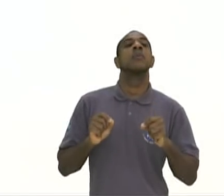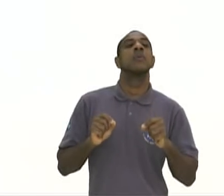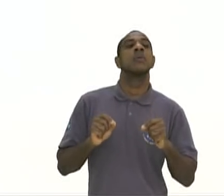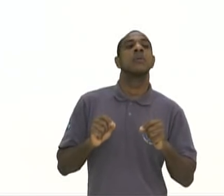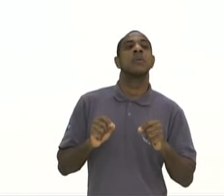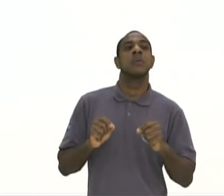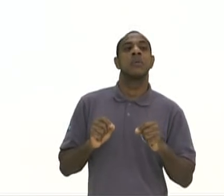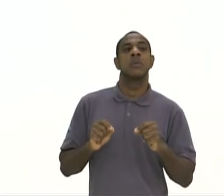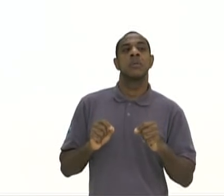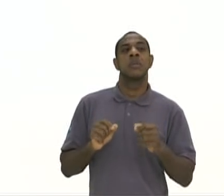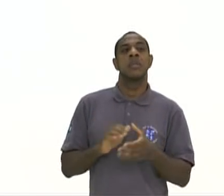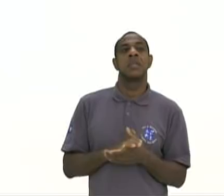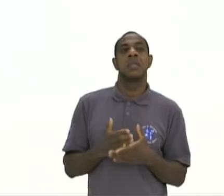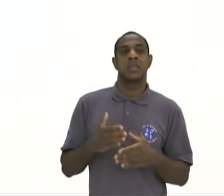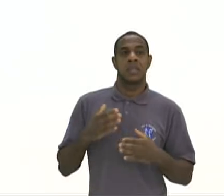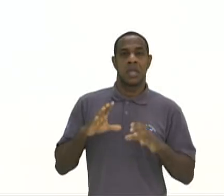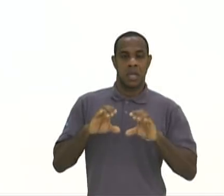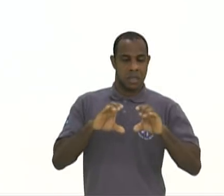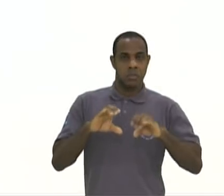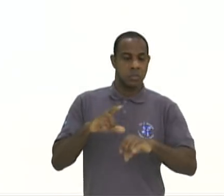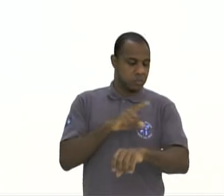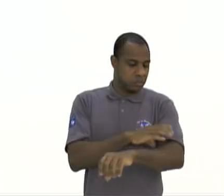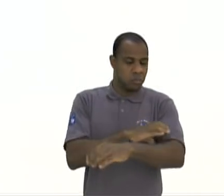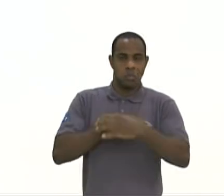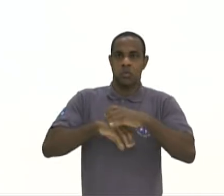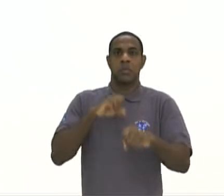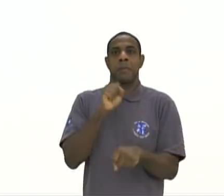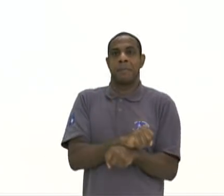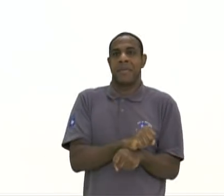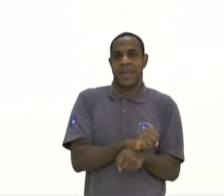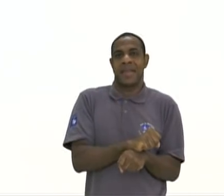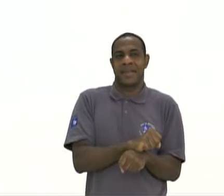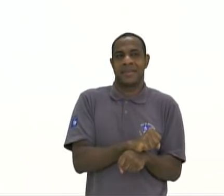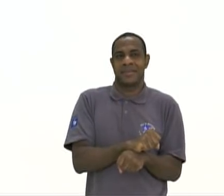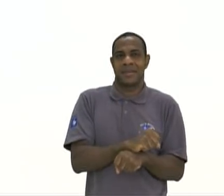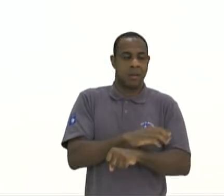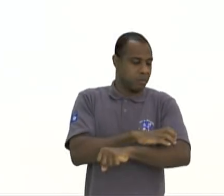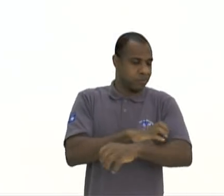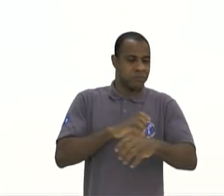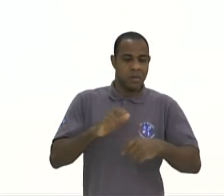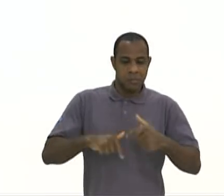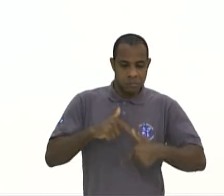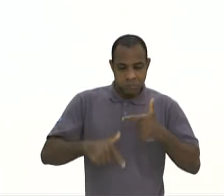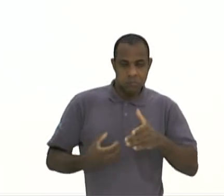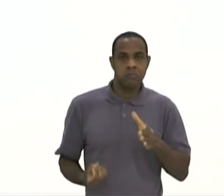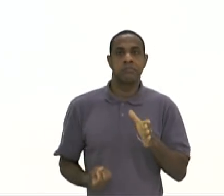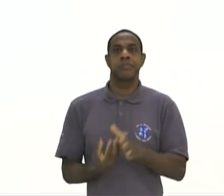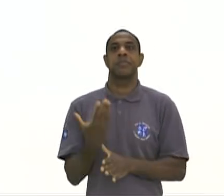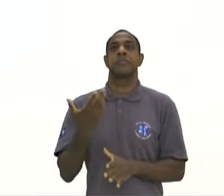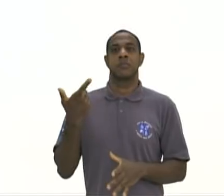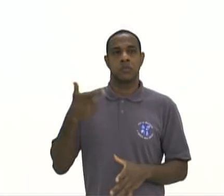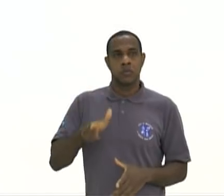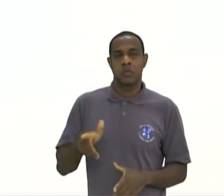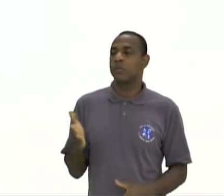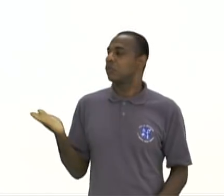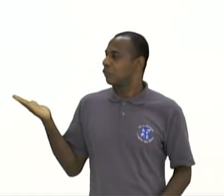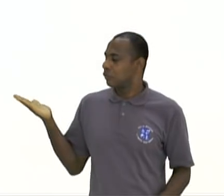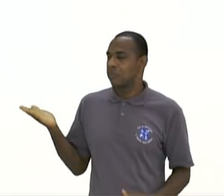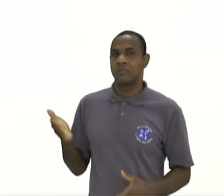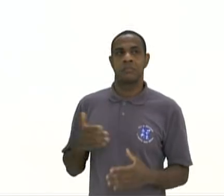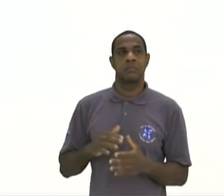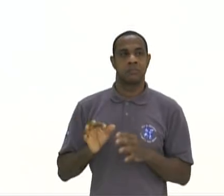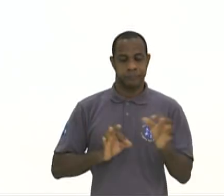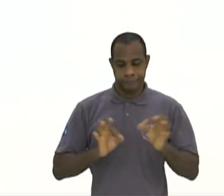há tempos ali já não eram ativados, né? E aos poucos, nosso corpo se adaptará a essas novas mudanças e se